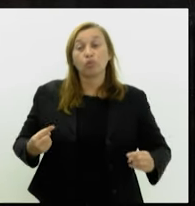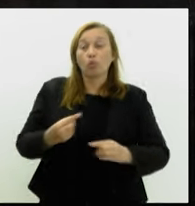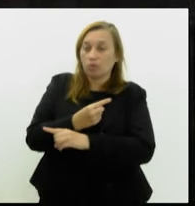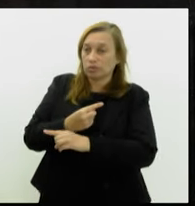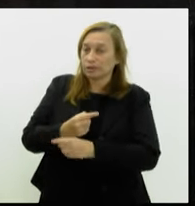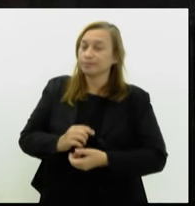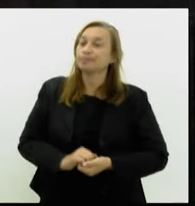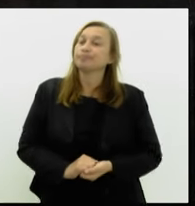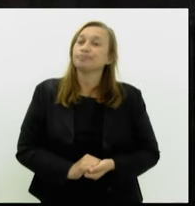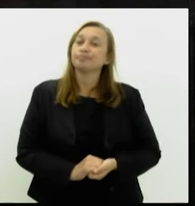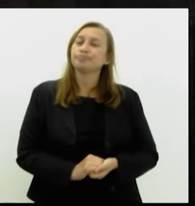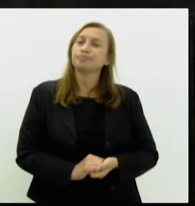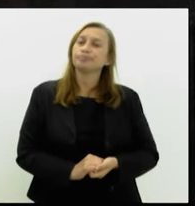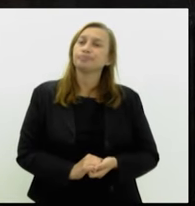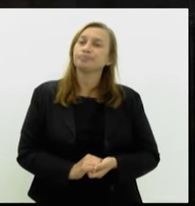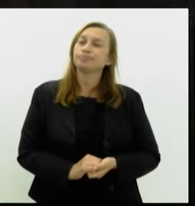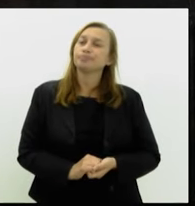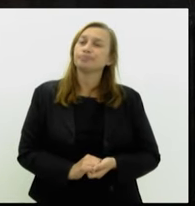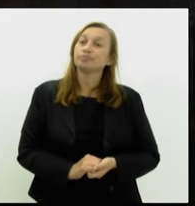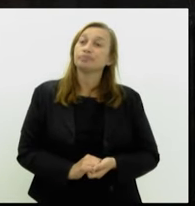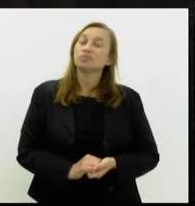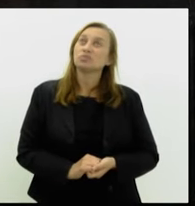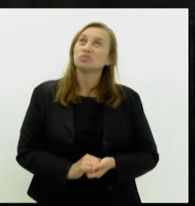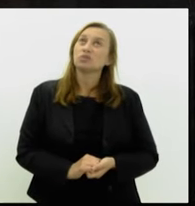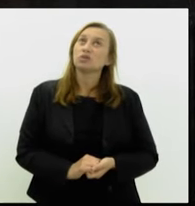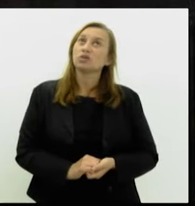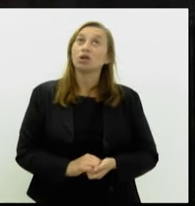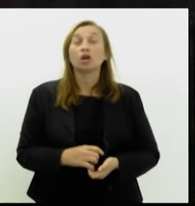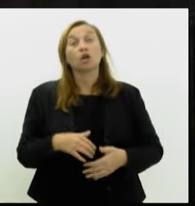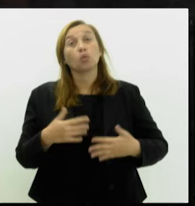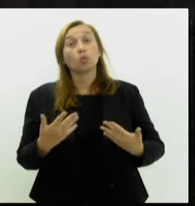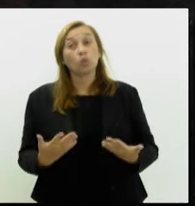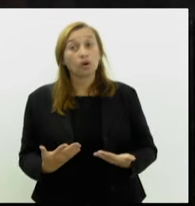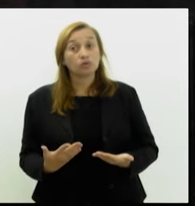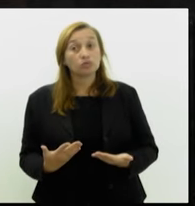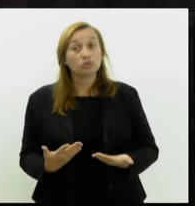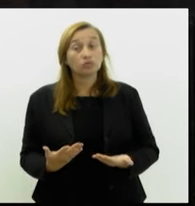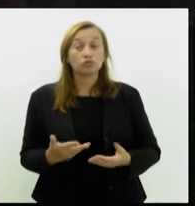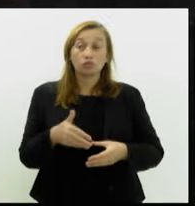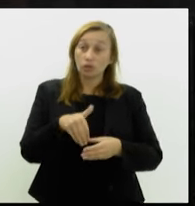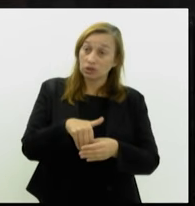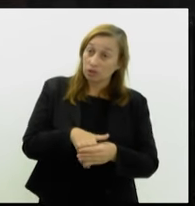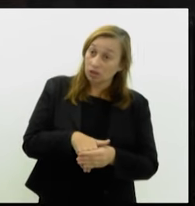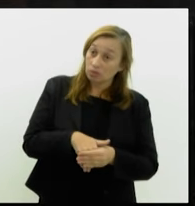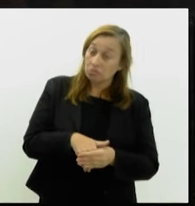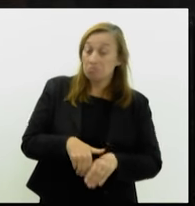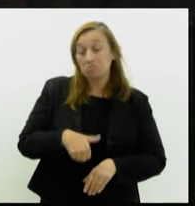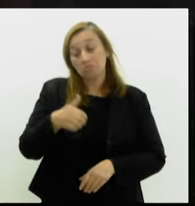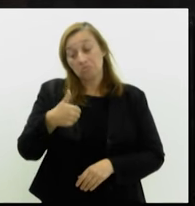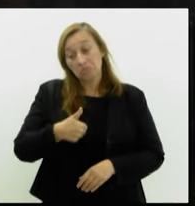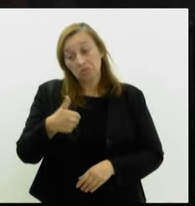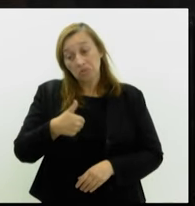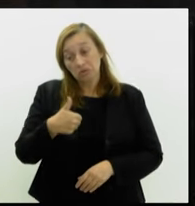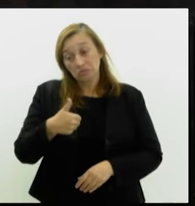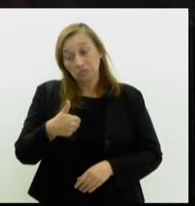contrário. E quando o fazemos, primeiro,